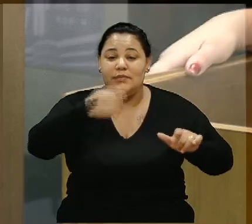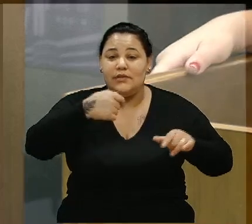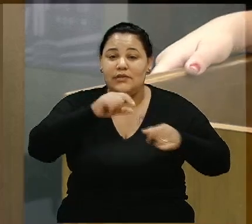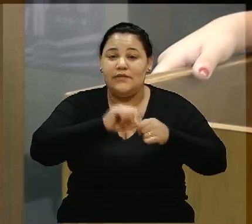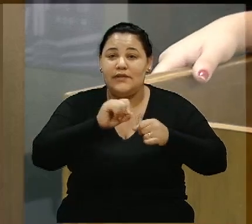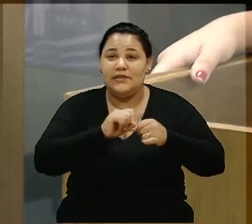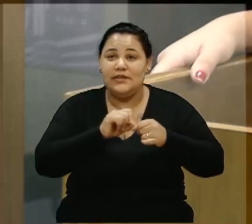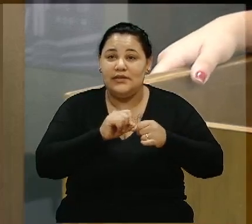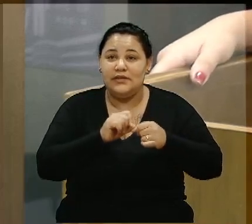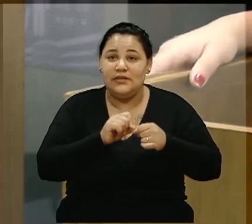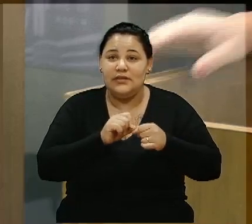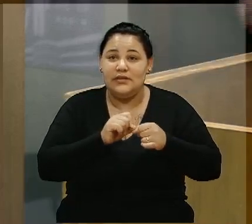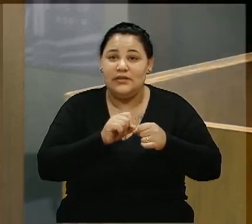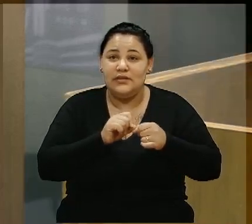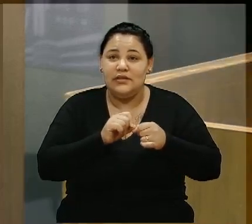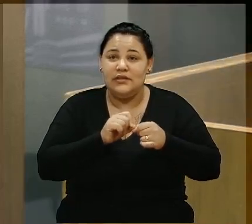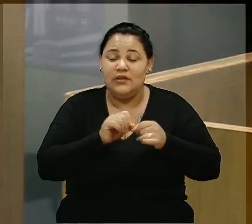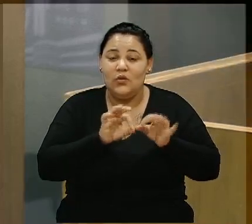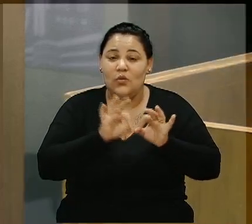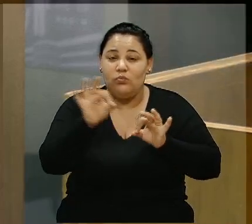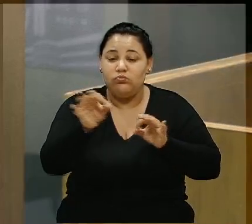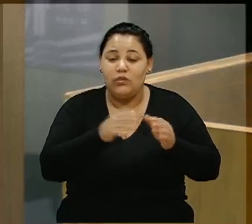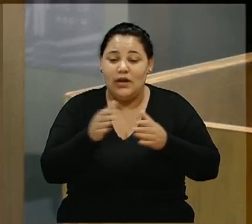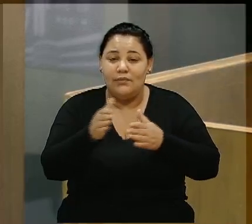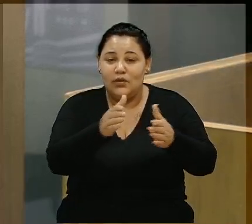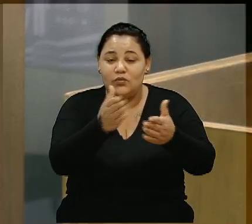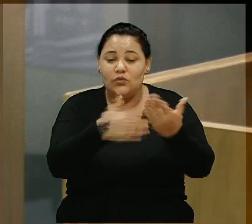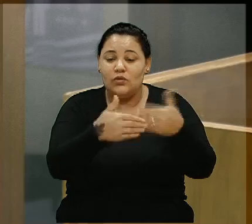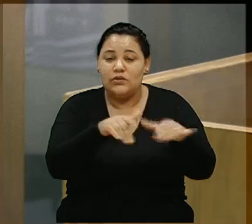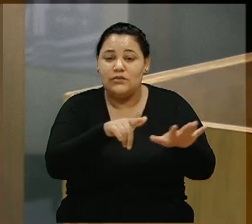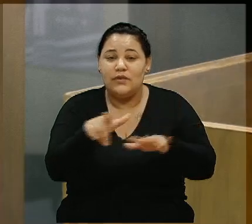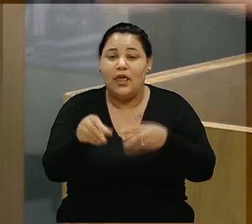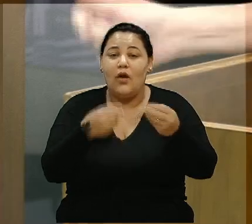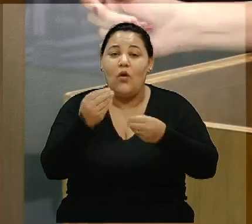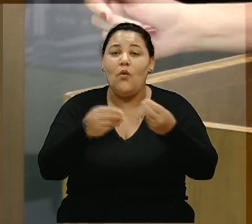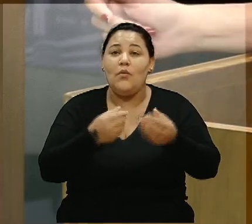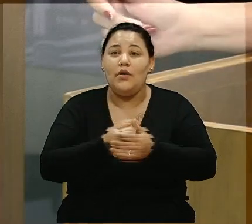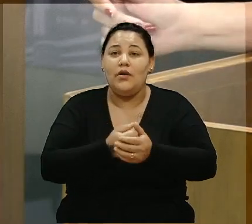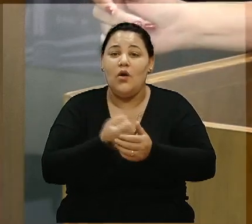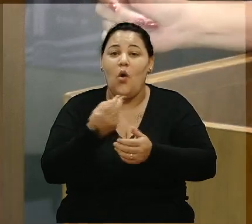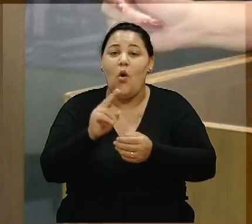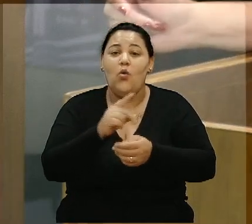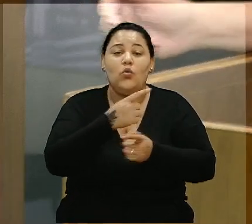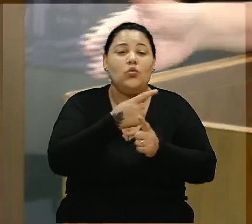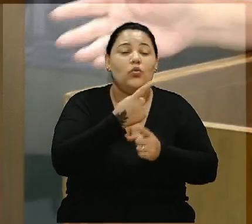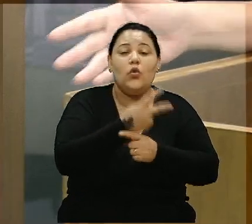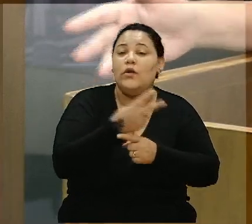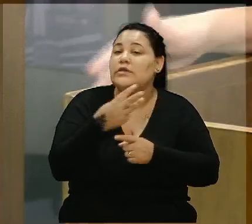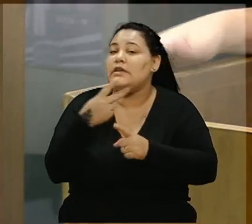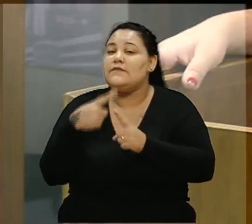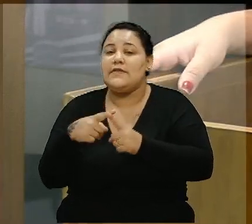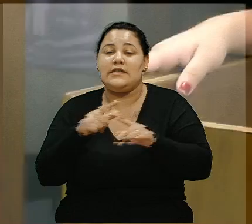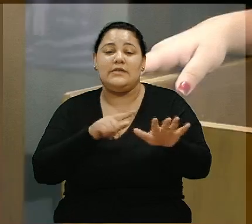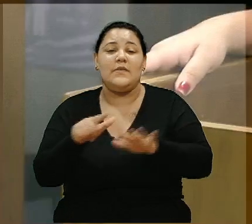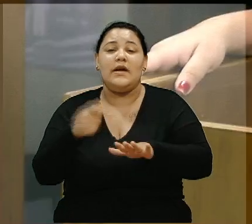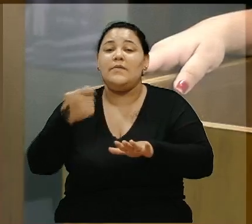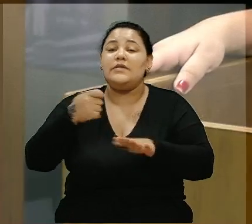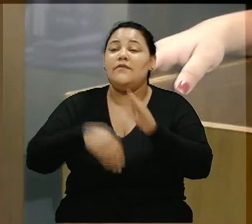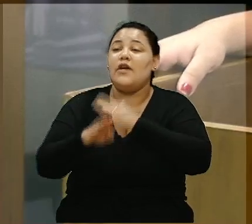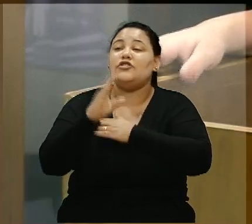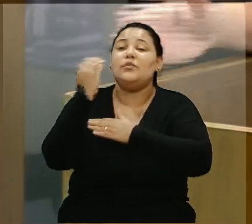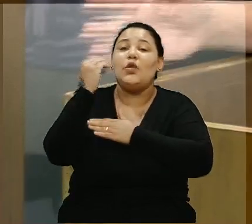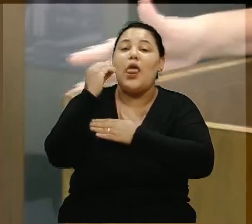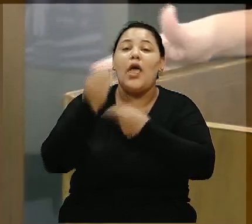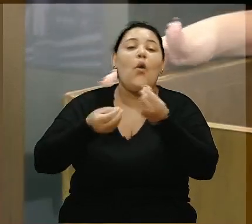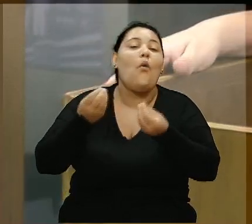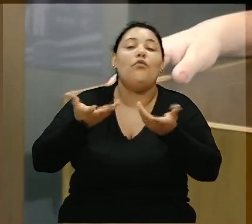deslocamento toda semana. Como que fica? E mais que uma vez por semana. Então, eu acho que essa casa, a